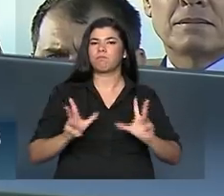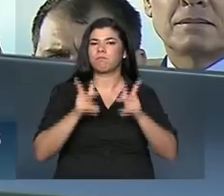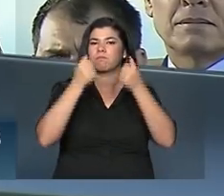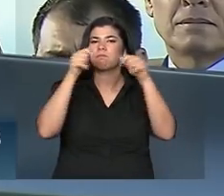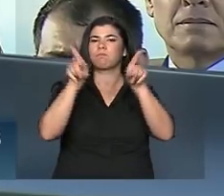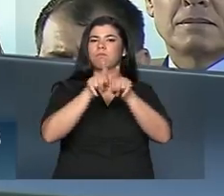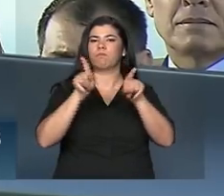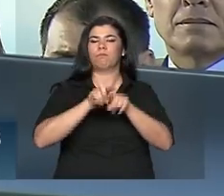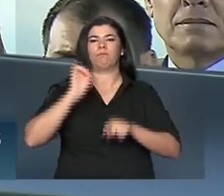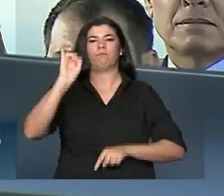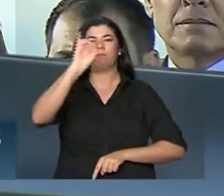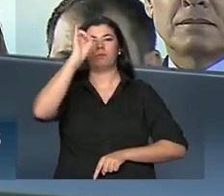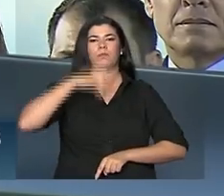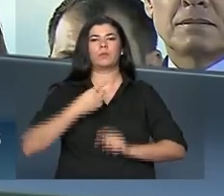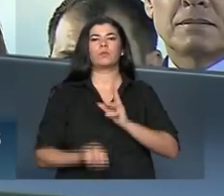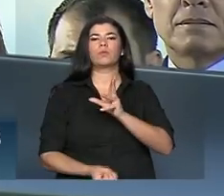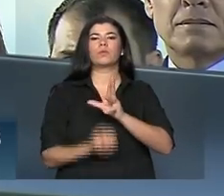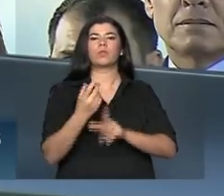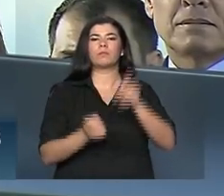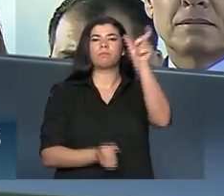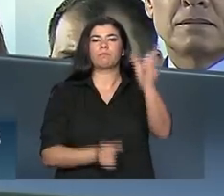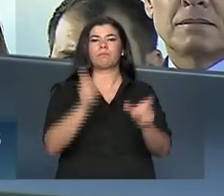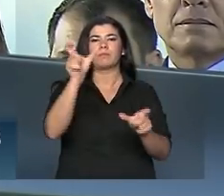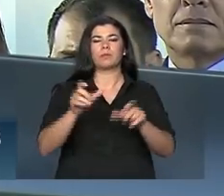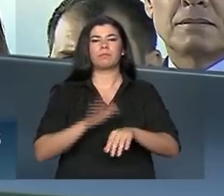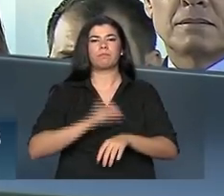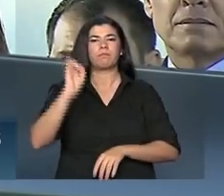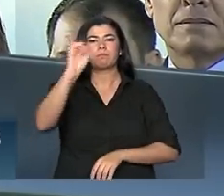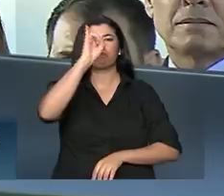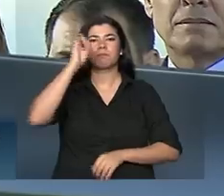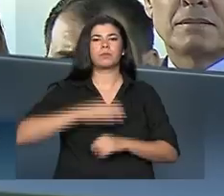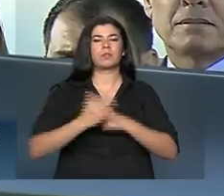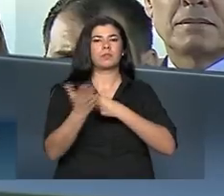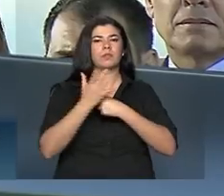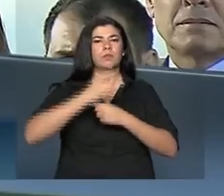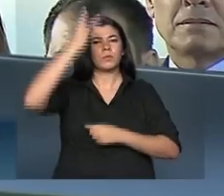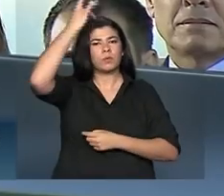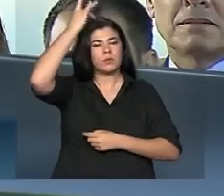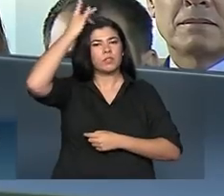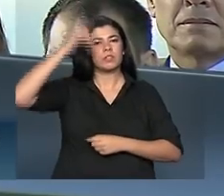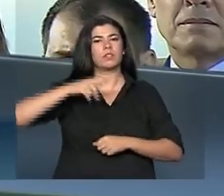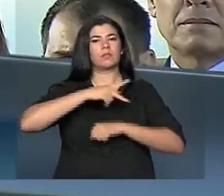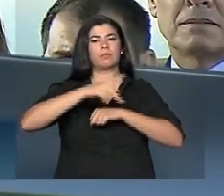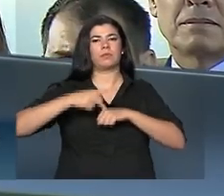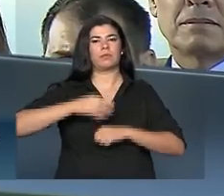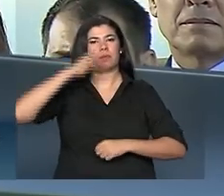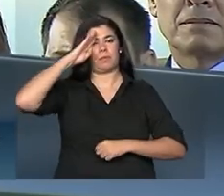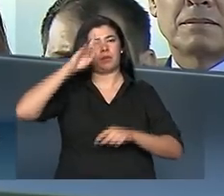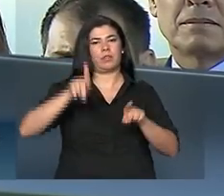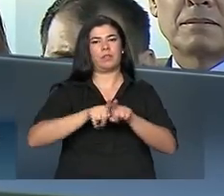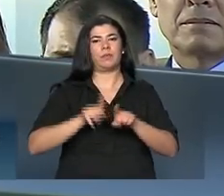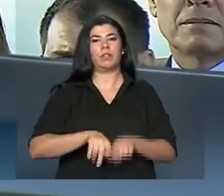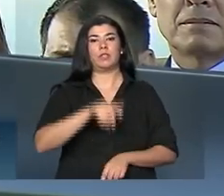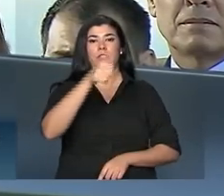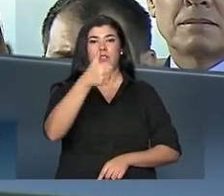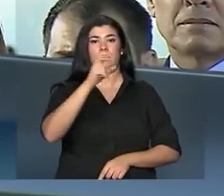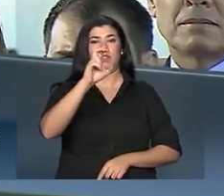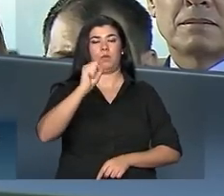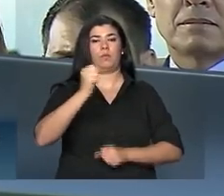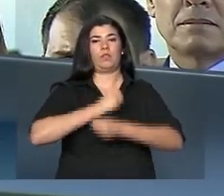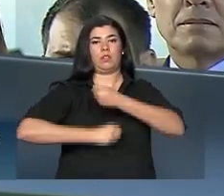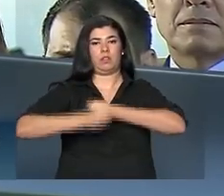duas fontes perenes de inspiração do mais puro e verdadeiro patriotismo. Há 150